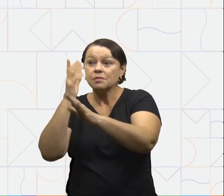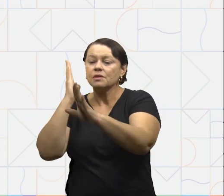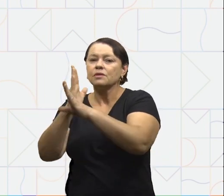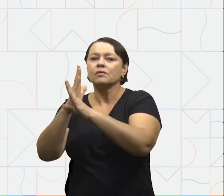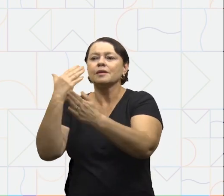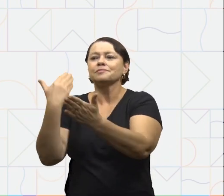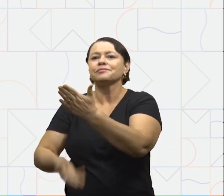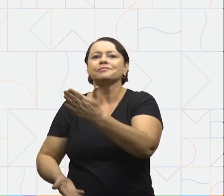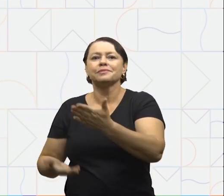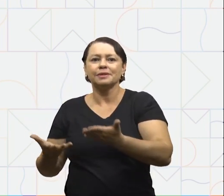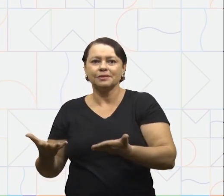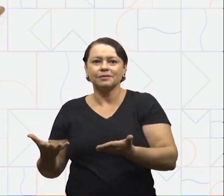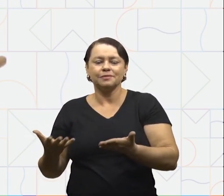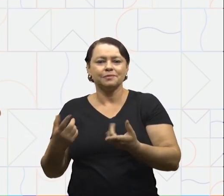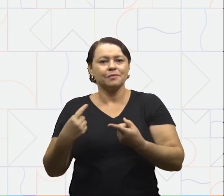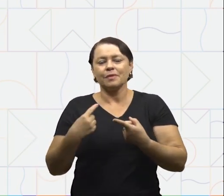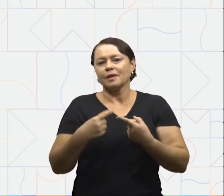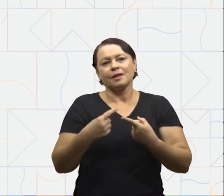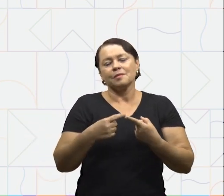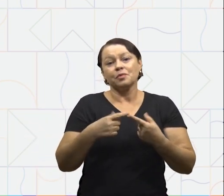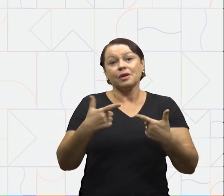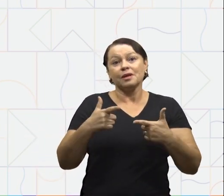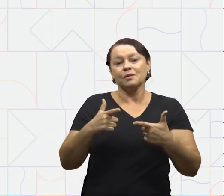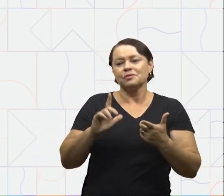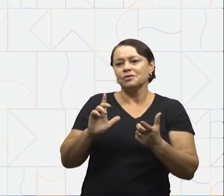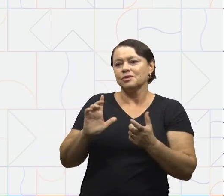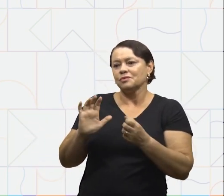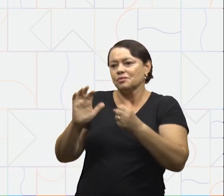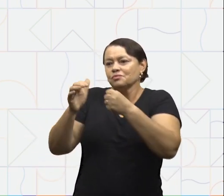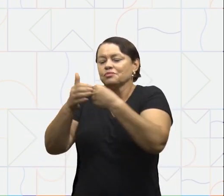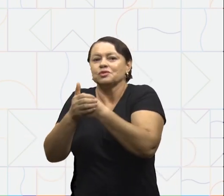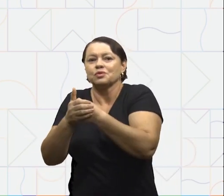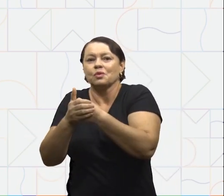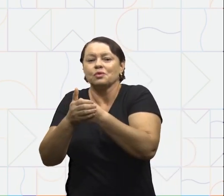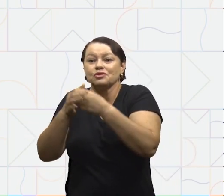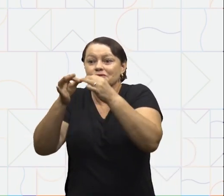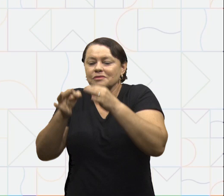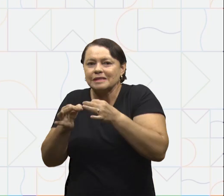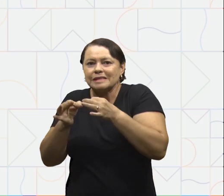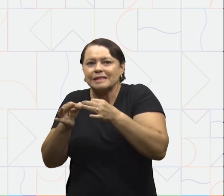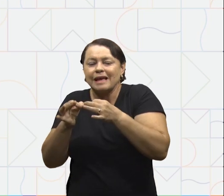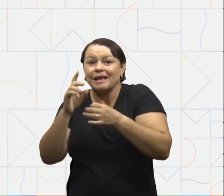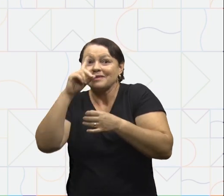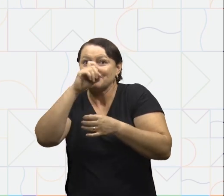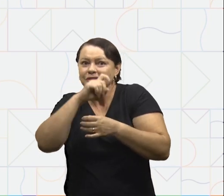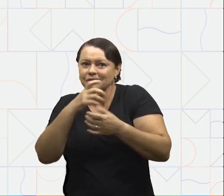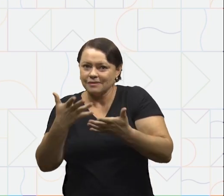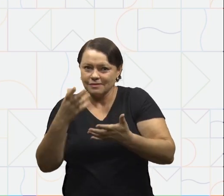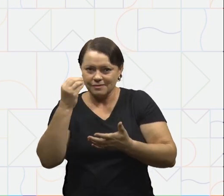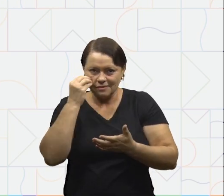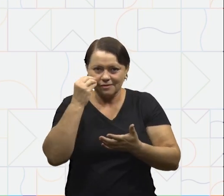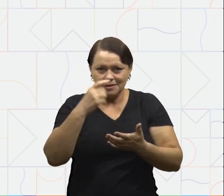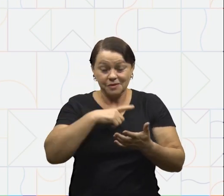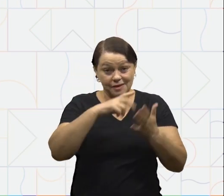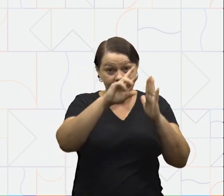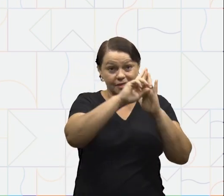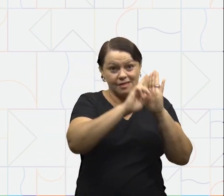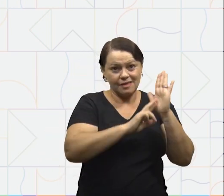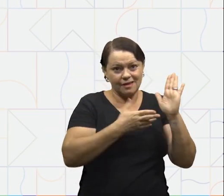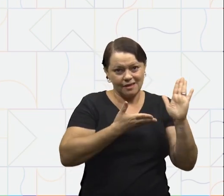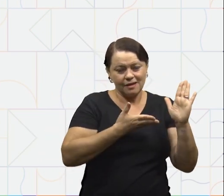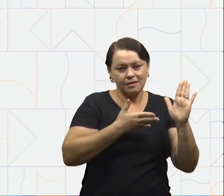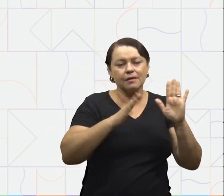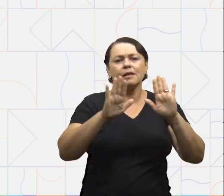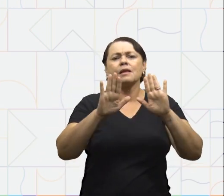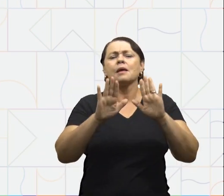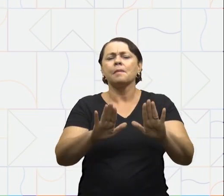encontradas primeiro perdiam, já que não tinham achado um bom esconderijo. Viu como as brincadeiras de esconde-esconde têm regras? E se